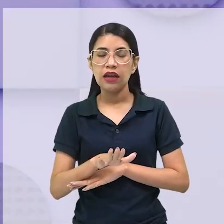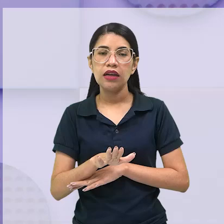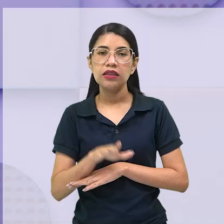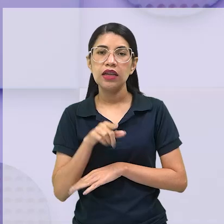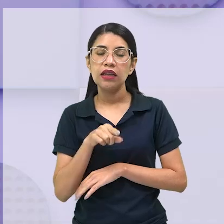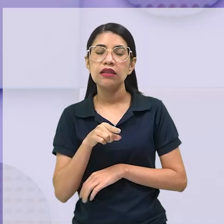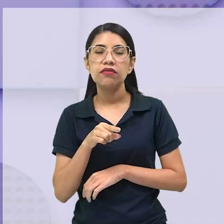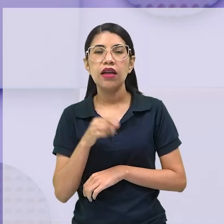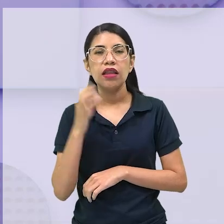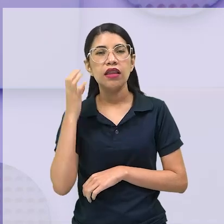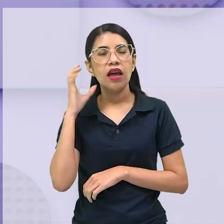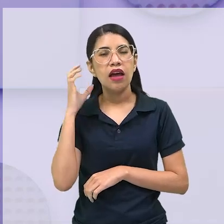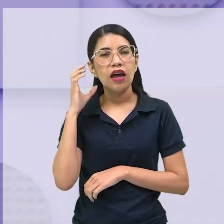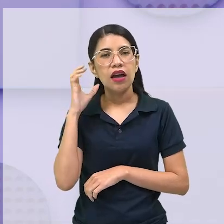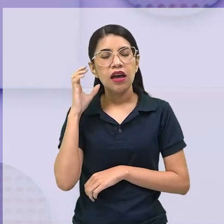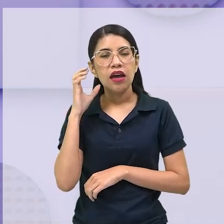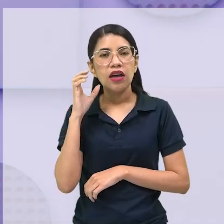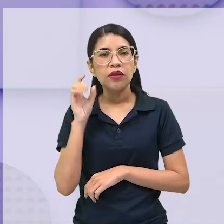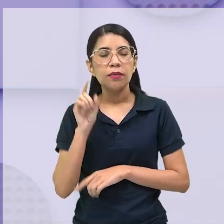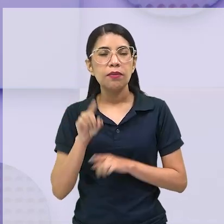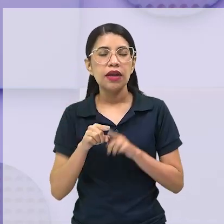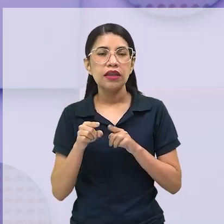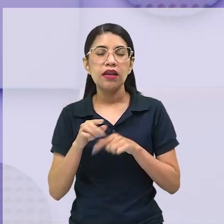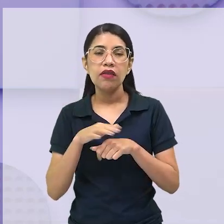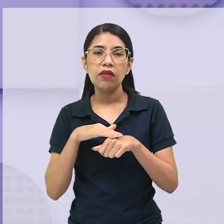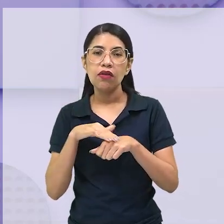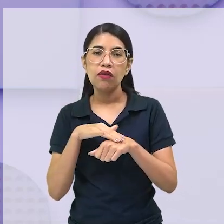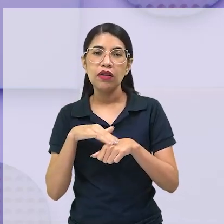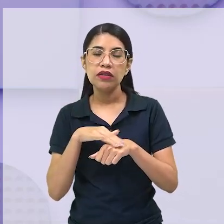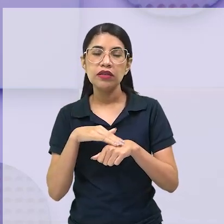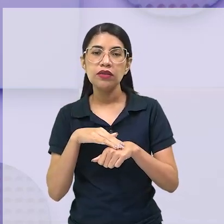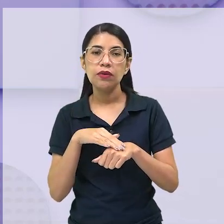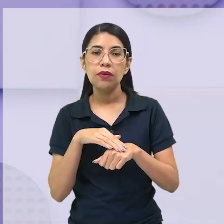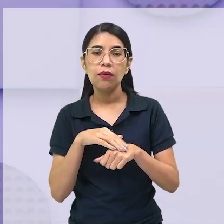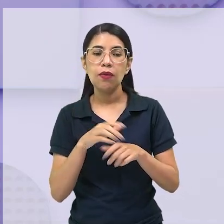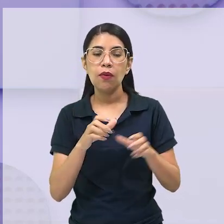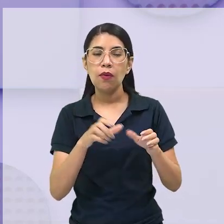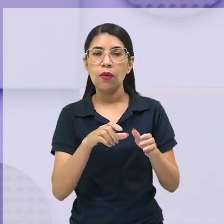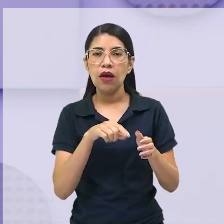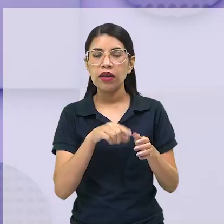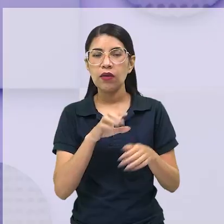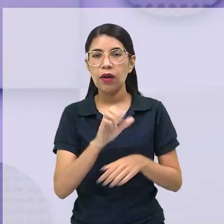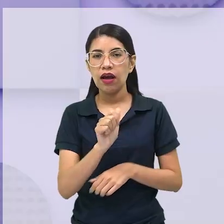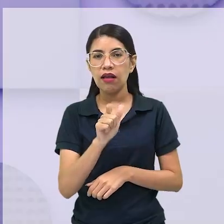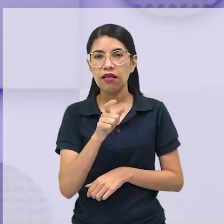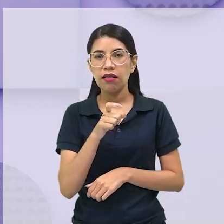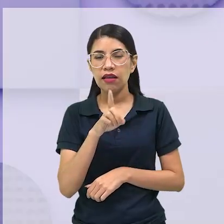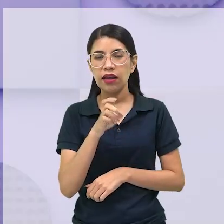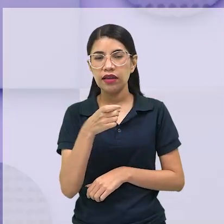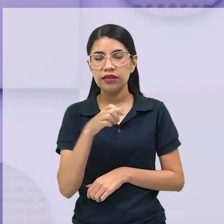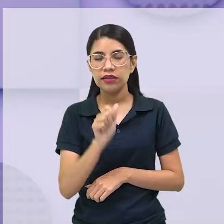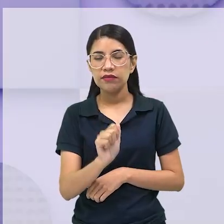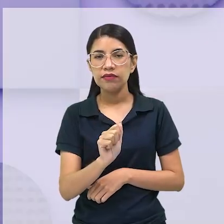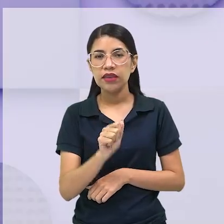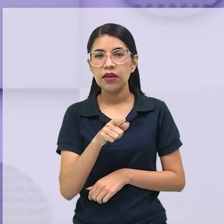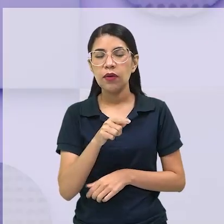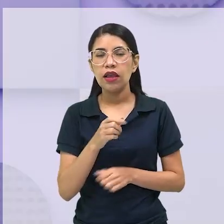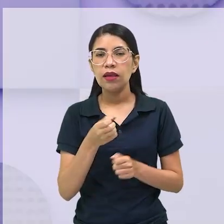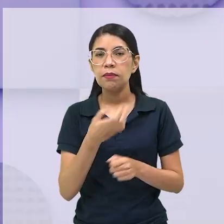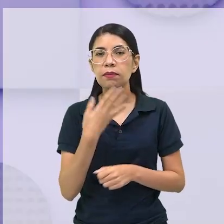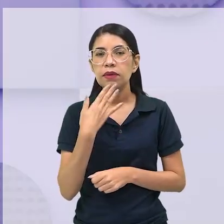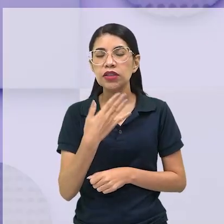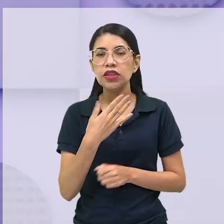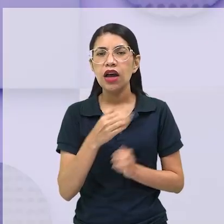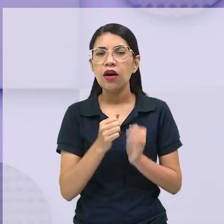escutando a rádio, ela estava conversando com a Alexa. E aí ela sempre falava, Alexa, reza o texto